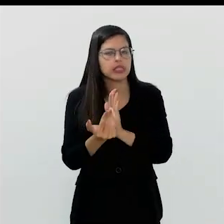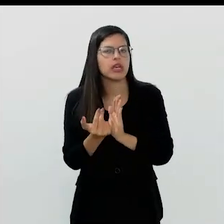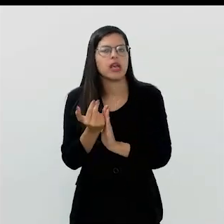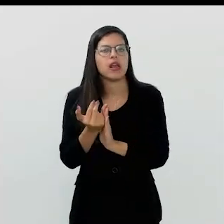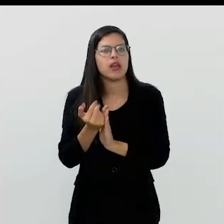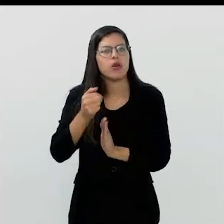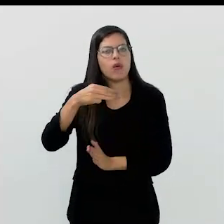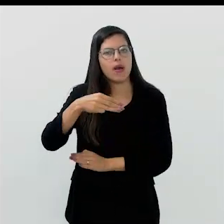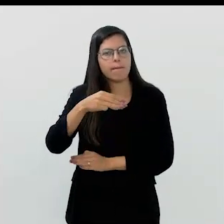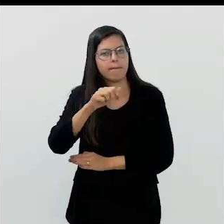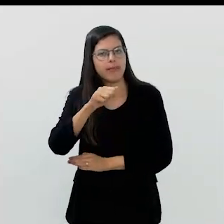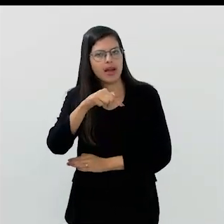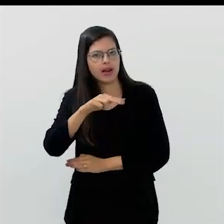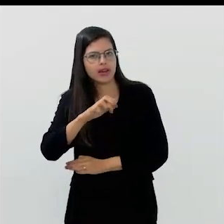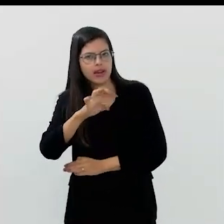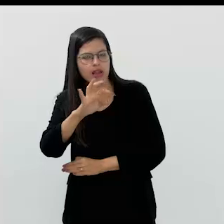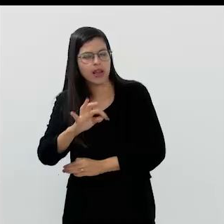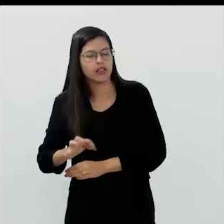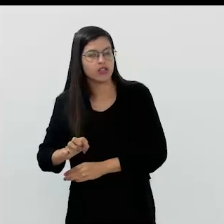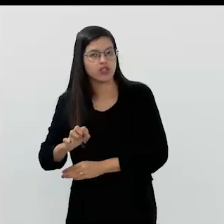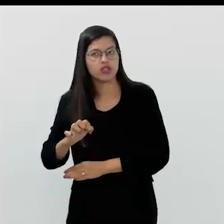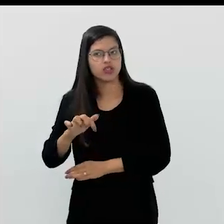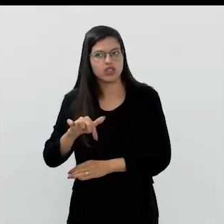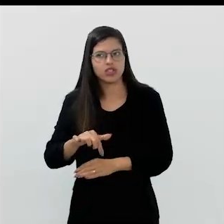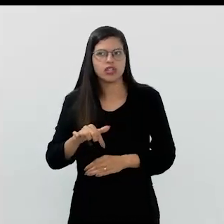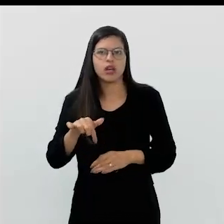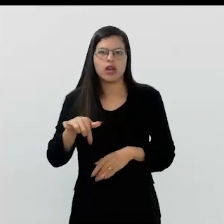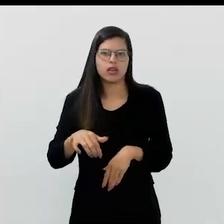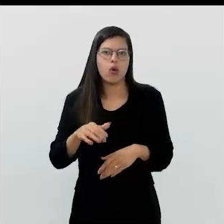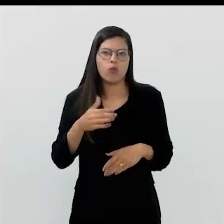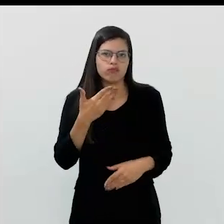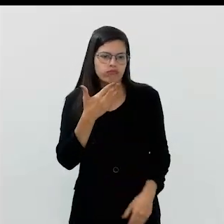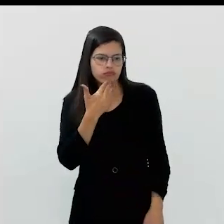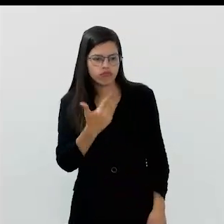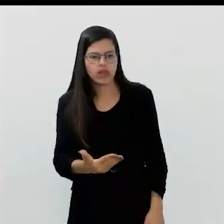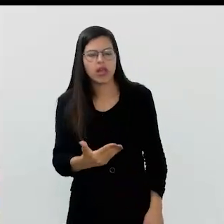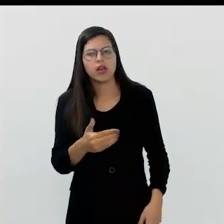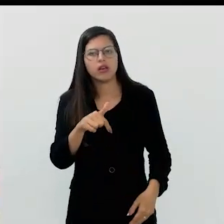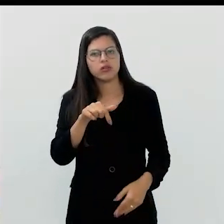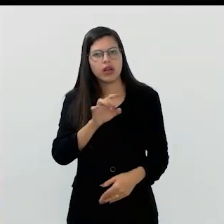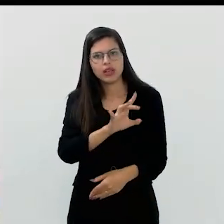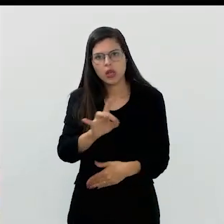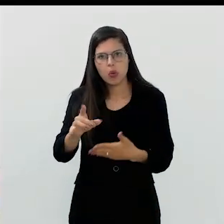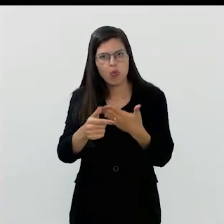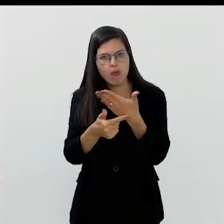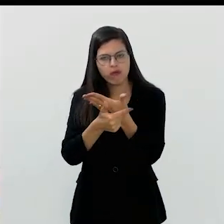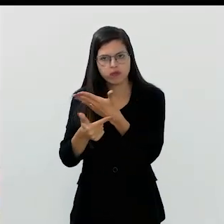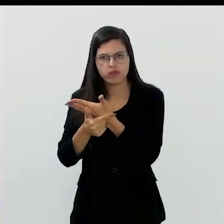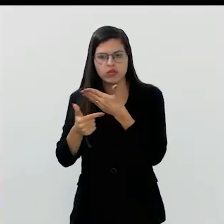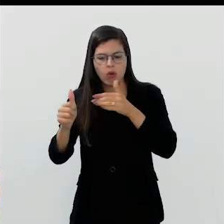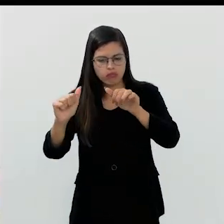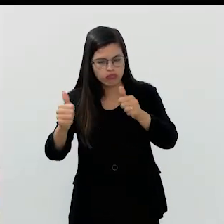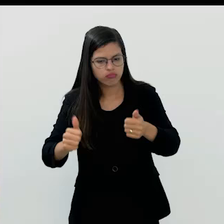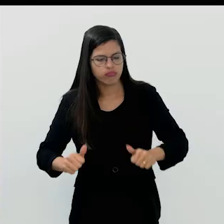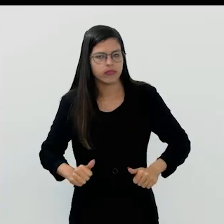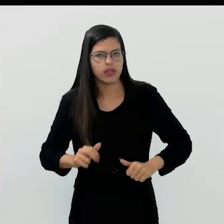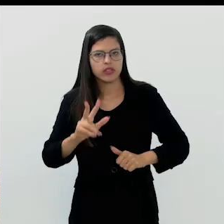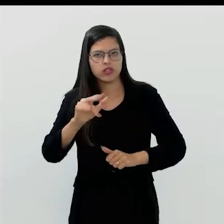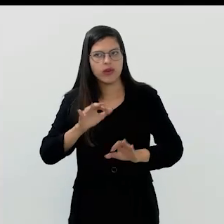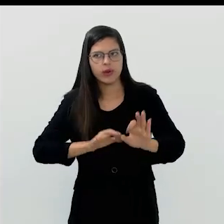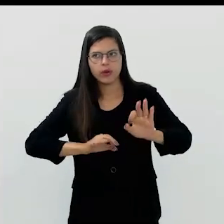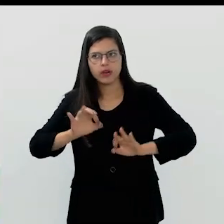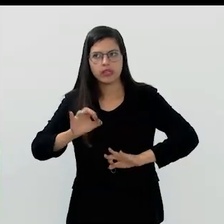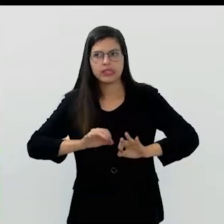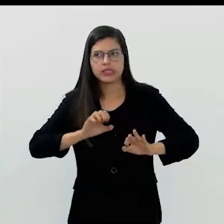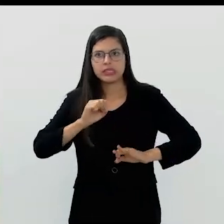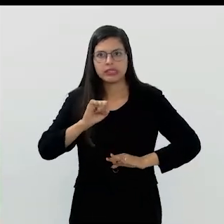tudinho. E aí eu designo, né, tarefas, né, pro ferreiro, pros outros escultores. E a gente vai administrando